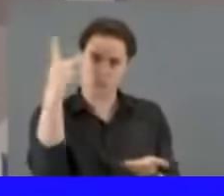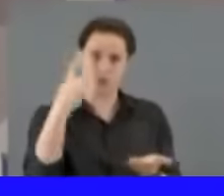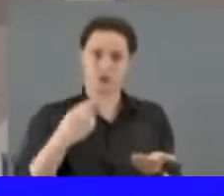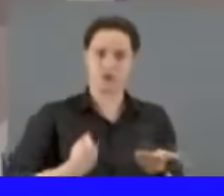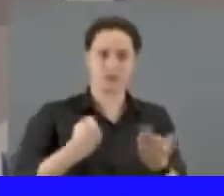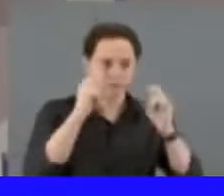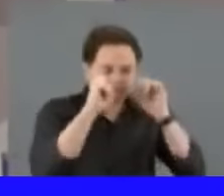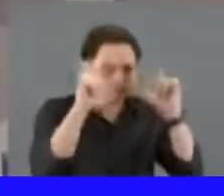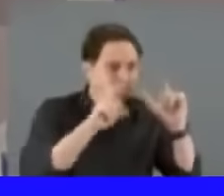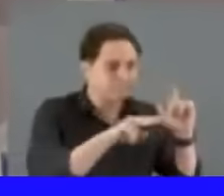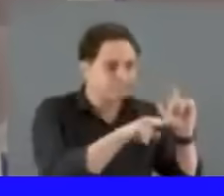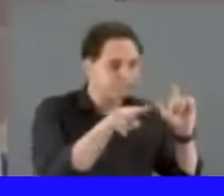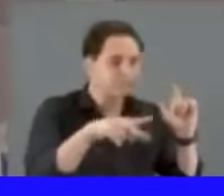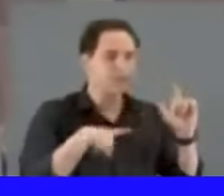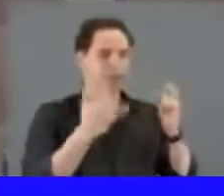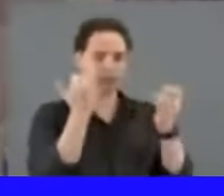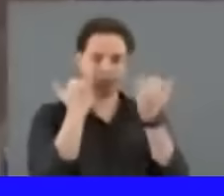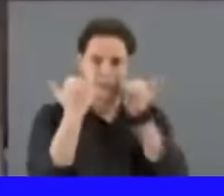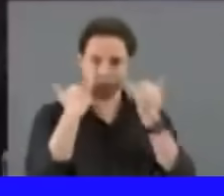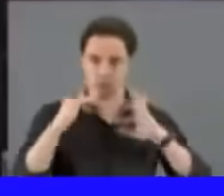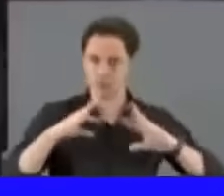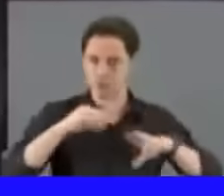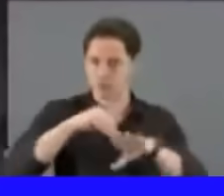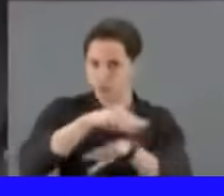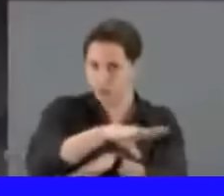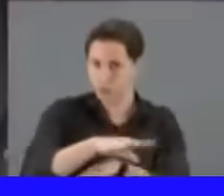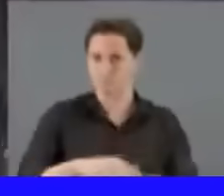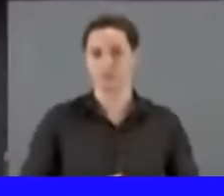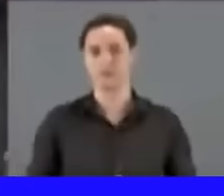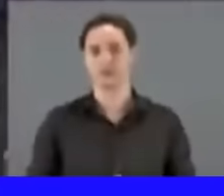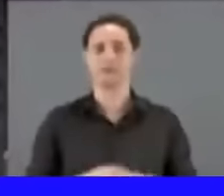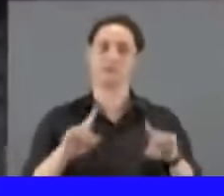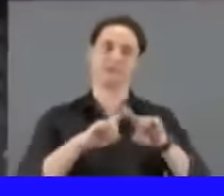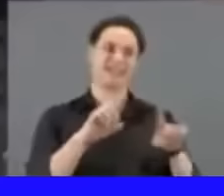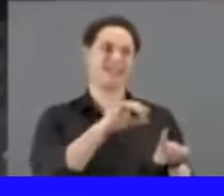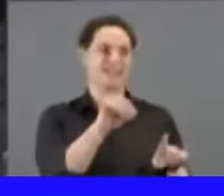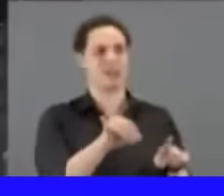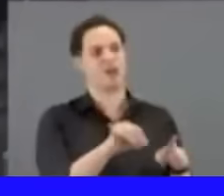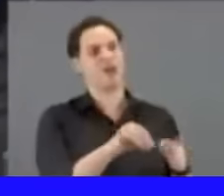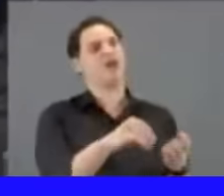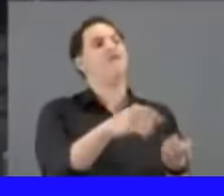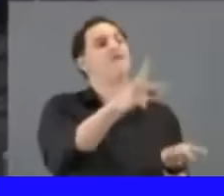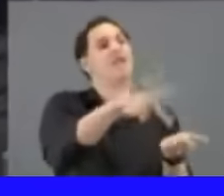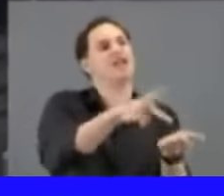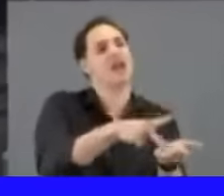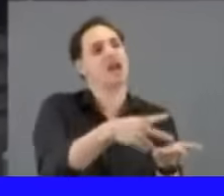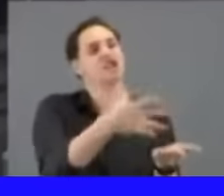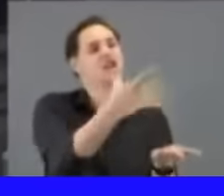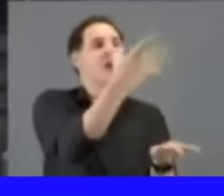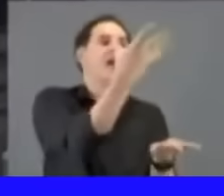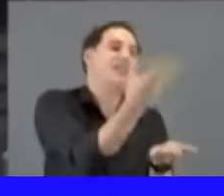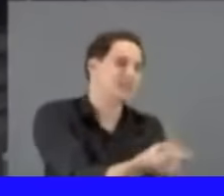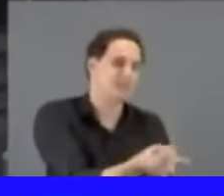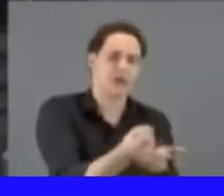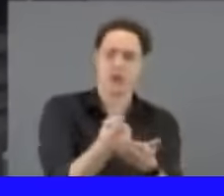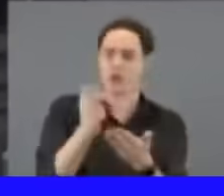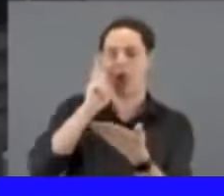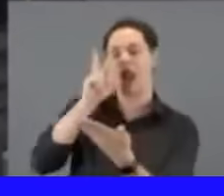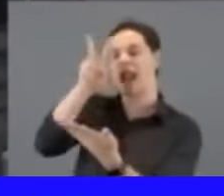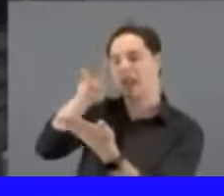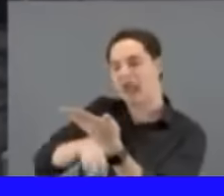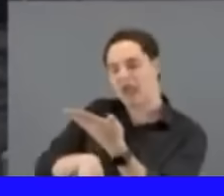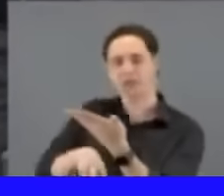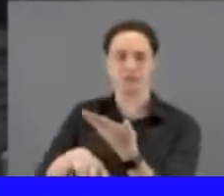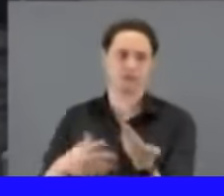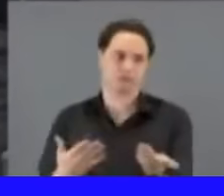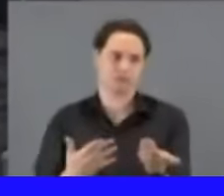ficarem a par das informações que foram colocadas ali. Agora, efetivamente, eu não posso lhe afirmar se o Ministério da Justiça ficou a par ou